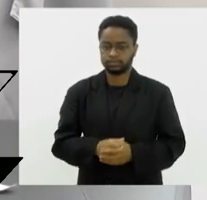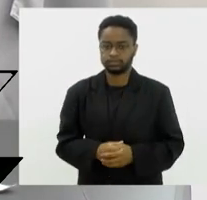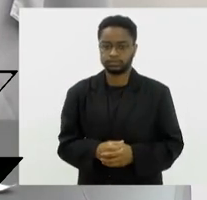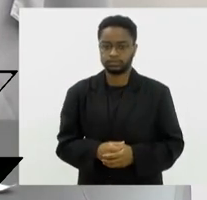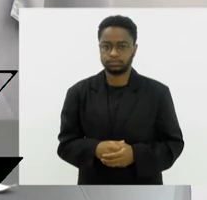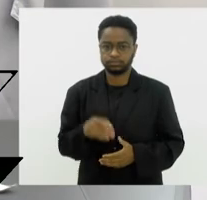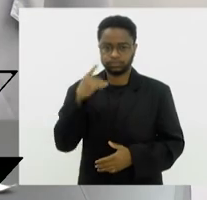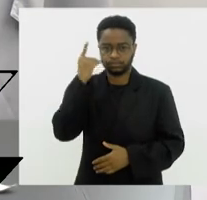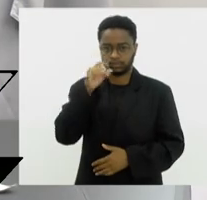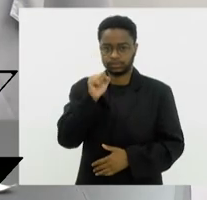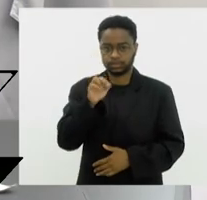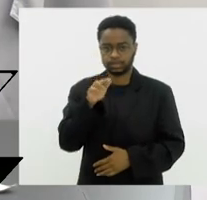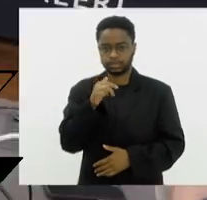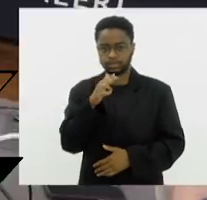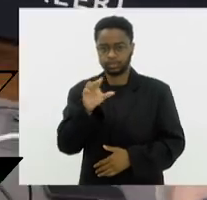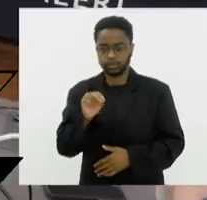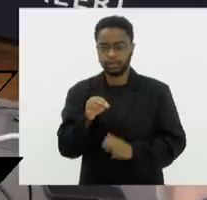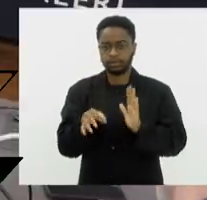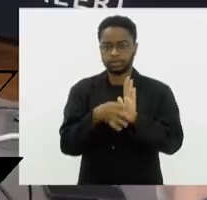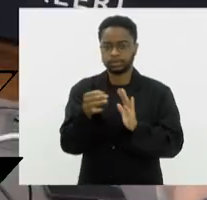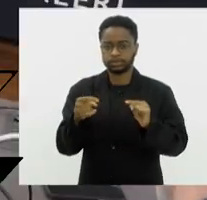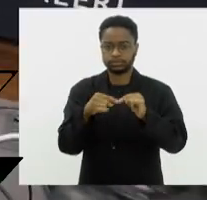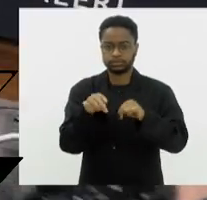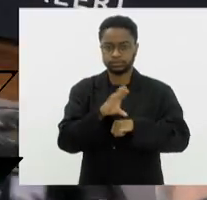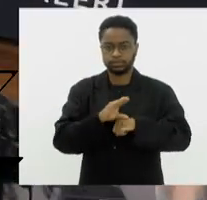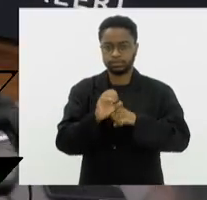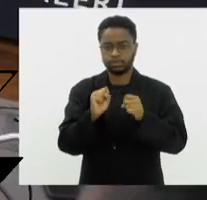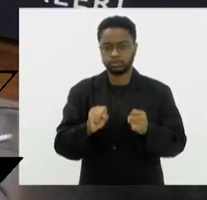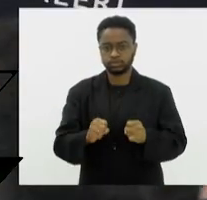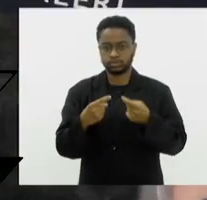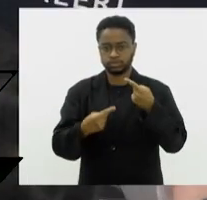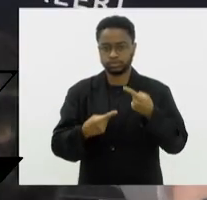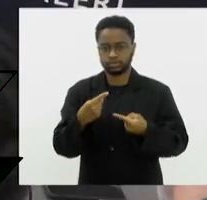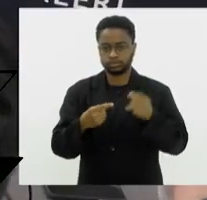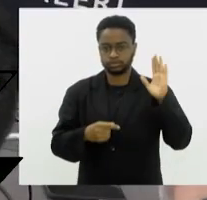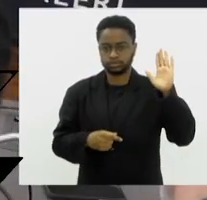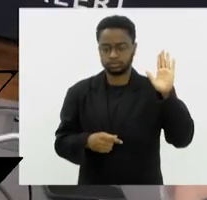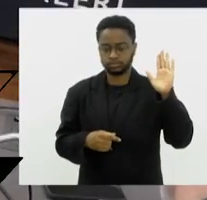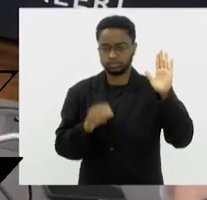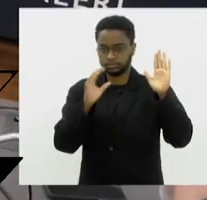Serginho, para aparecer. Aparecer pela condicionalidade, senhor presidente. Em discussão. Para discutir,